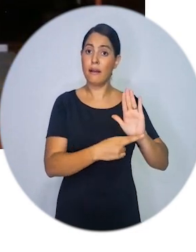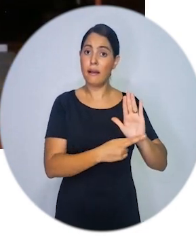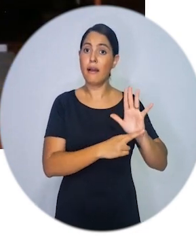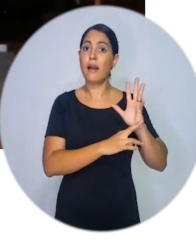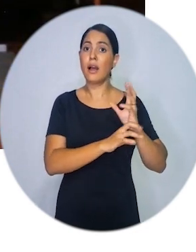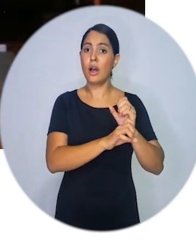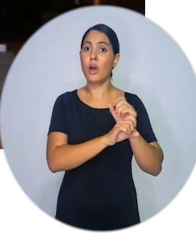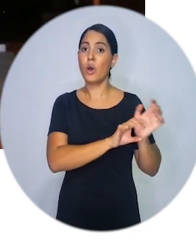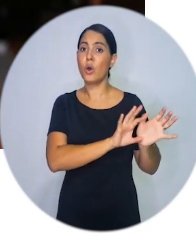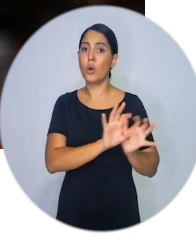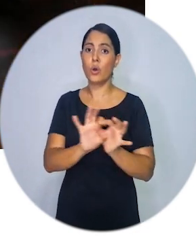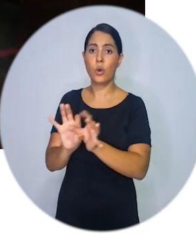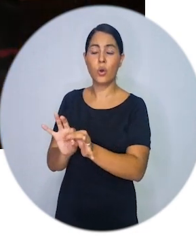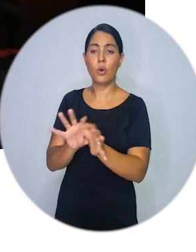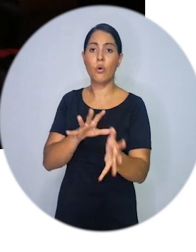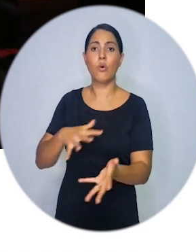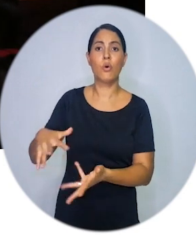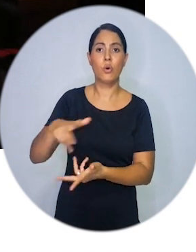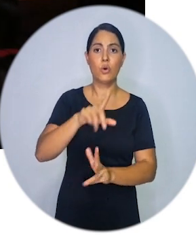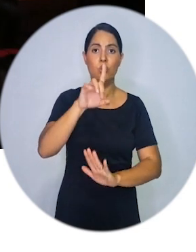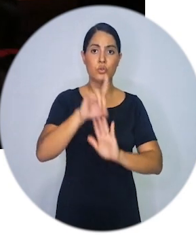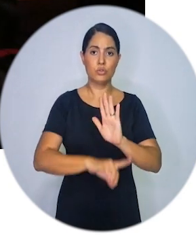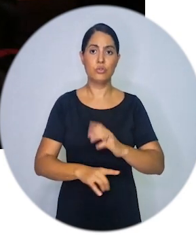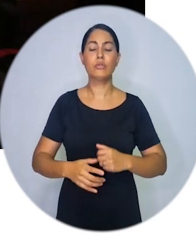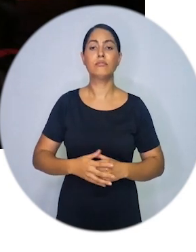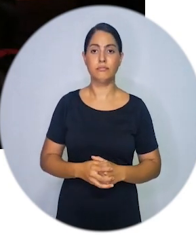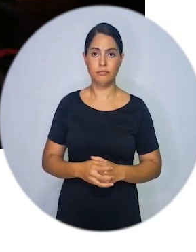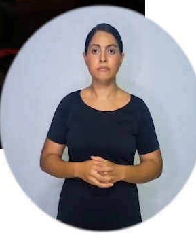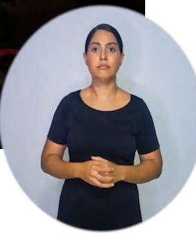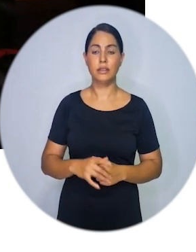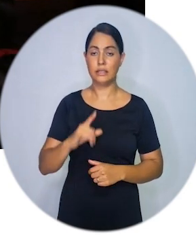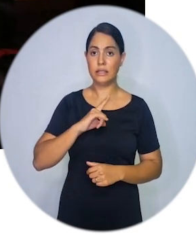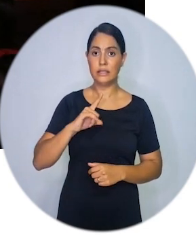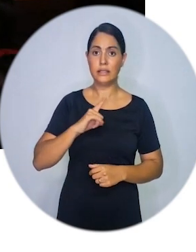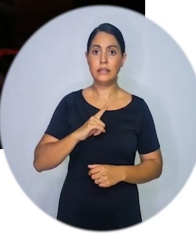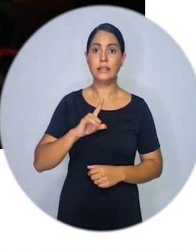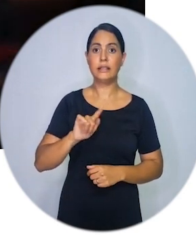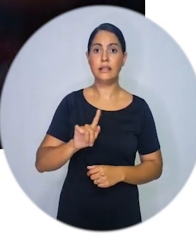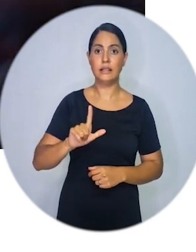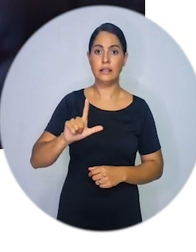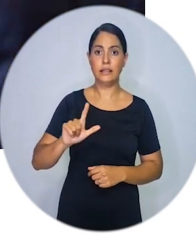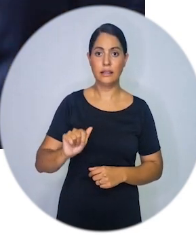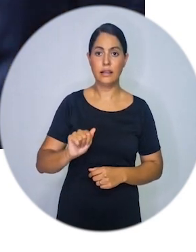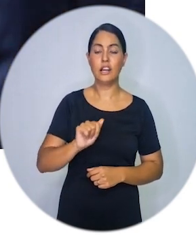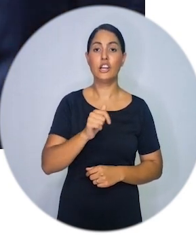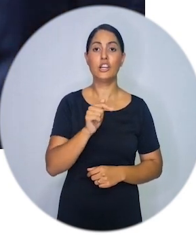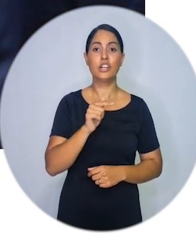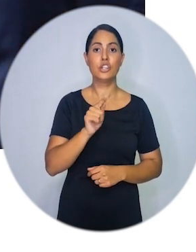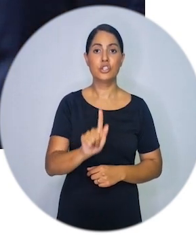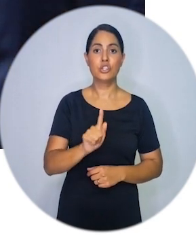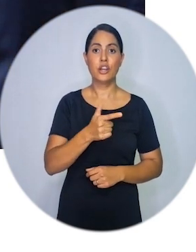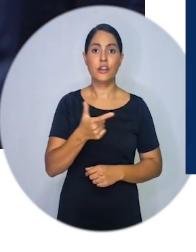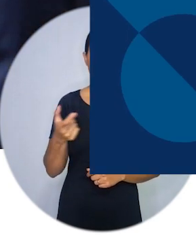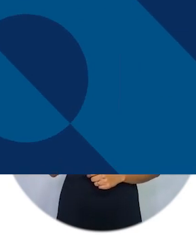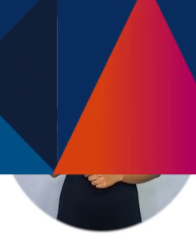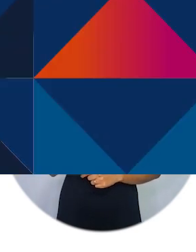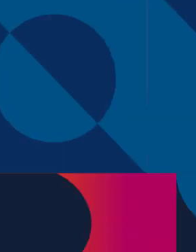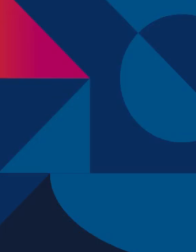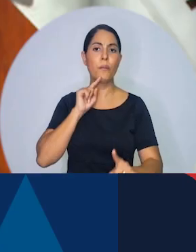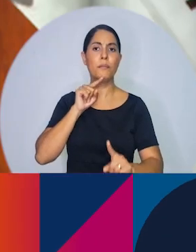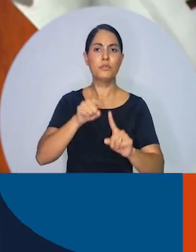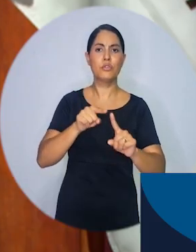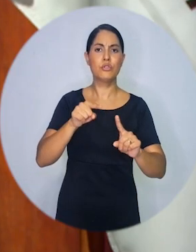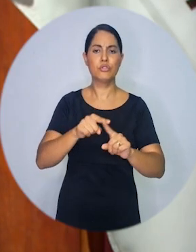marcos regulatórios e impactam diretamente no direito global. Pela voz do Liga ao G20, reafirmamos a defesa das prerrogativas